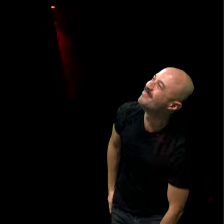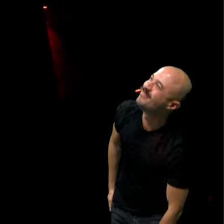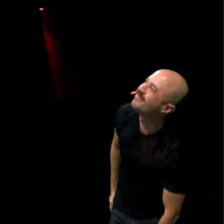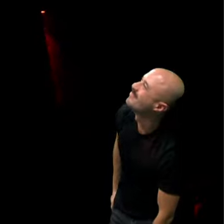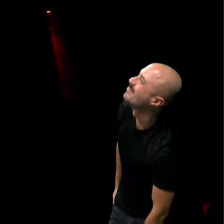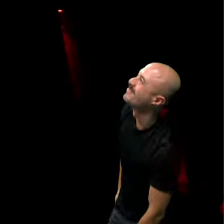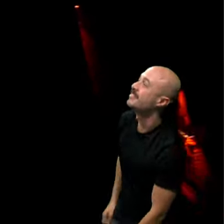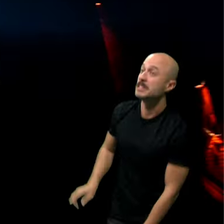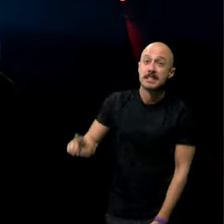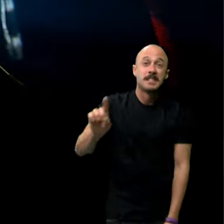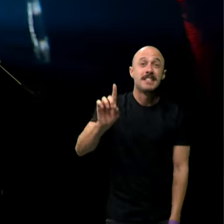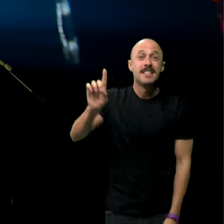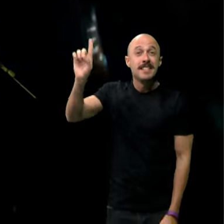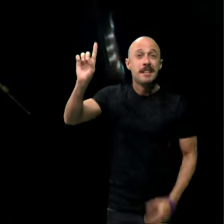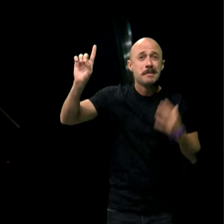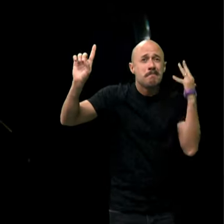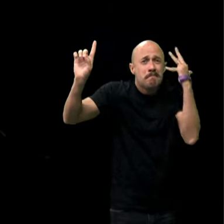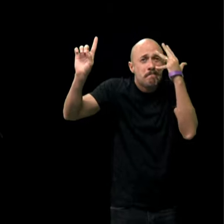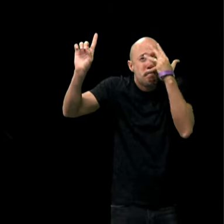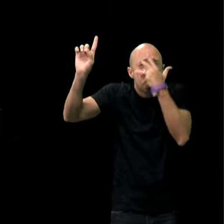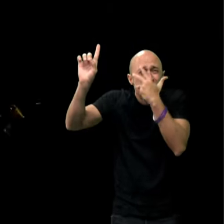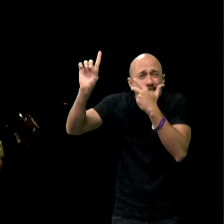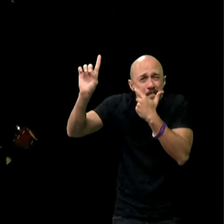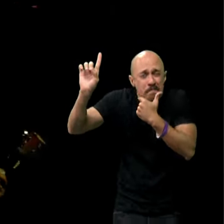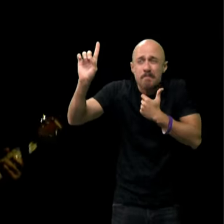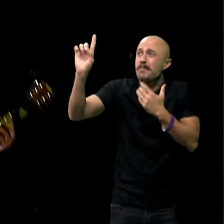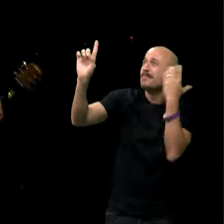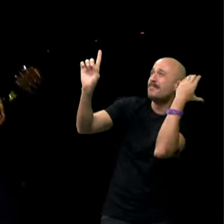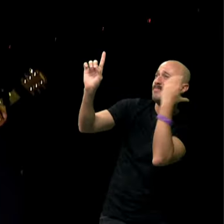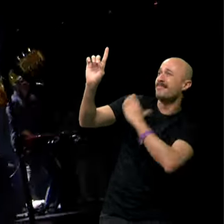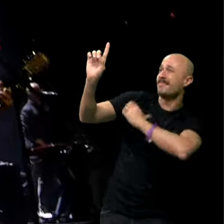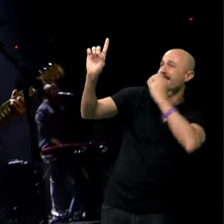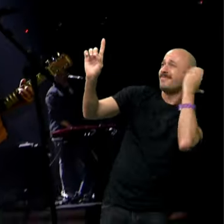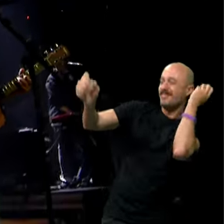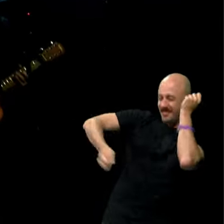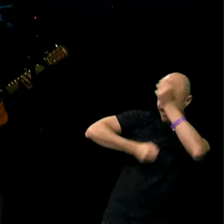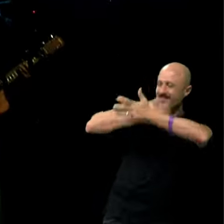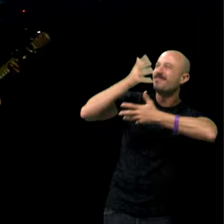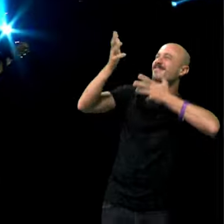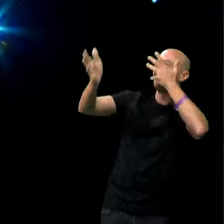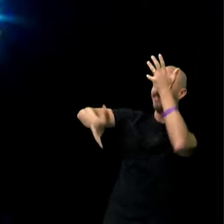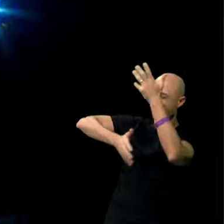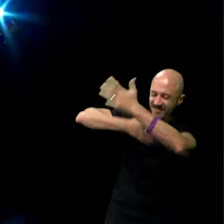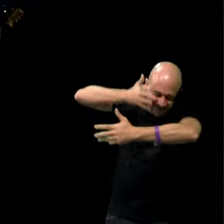contemplação da tua beleza. Nós cantamos,